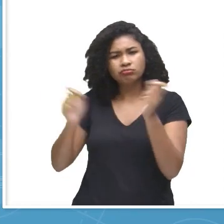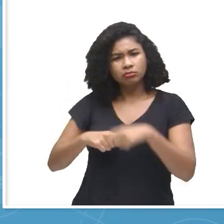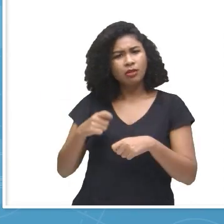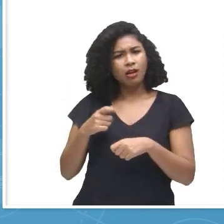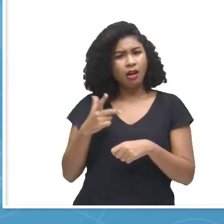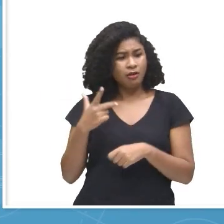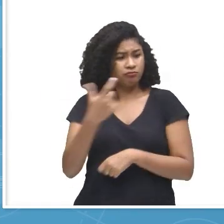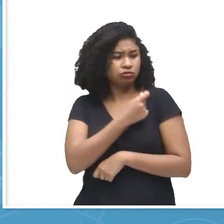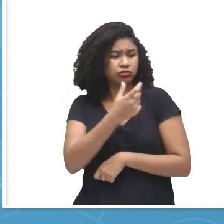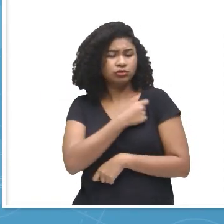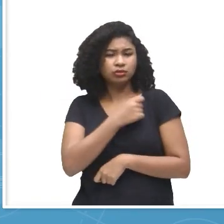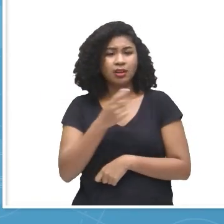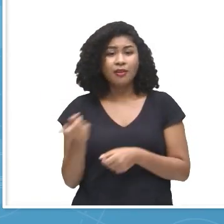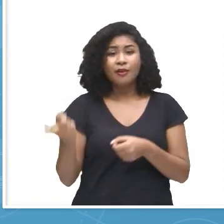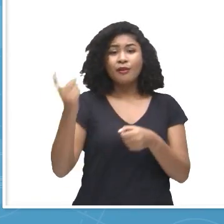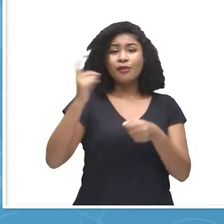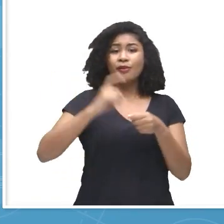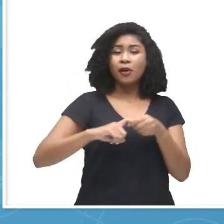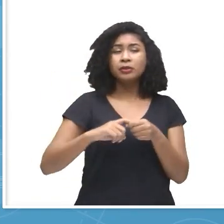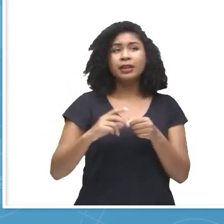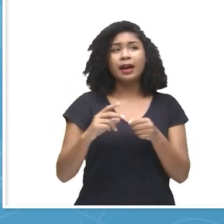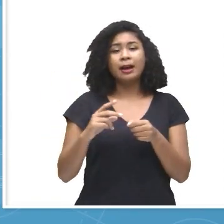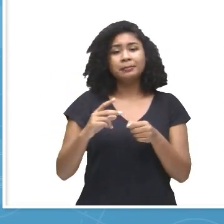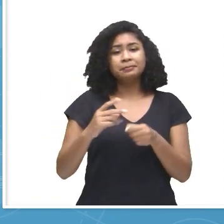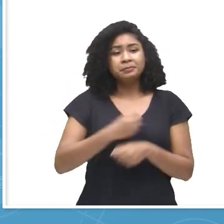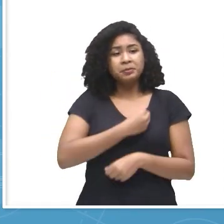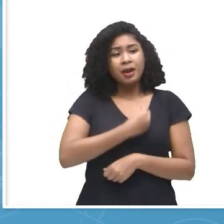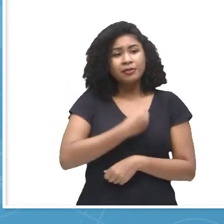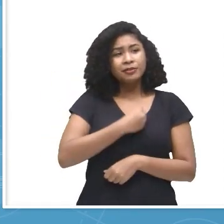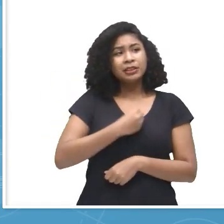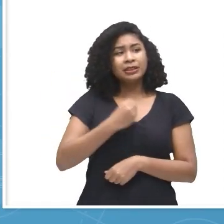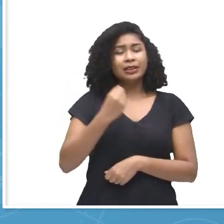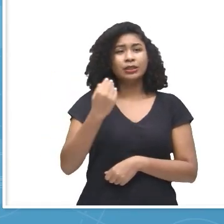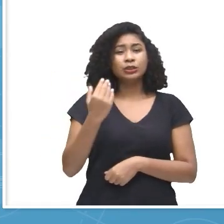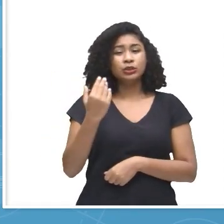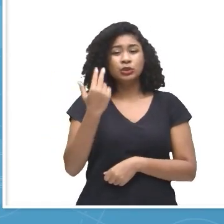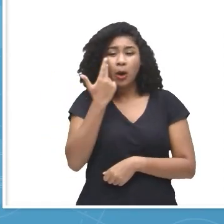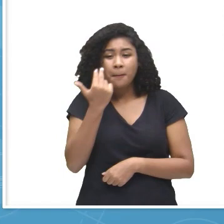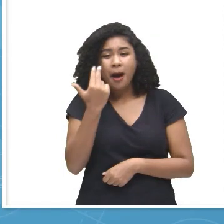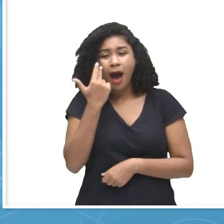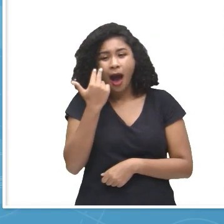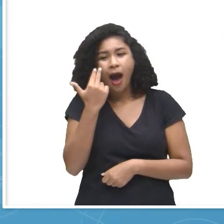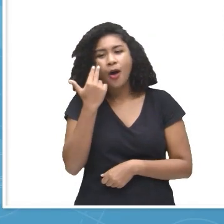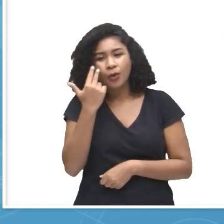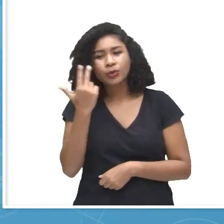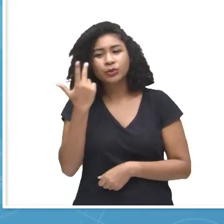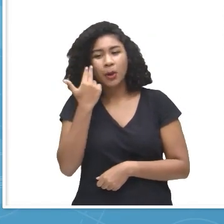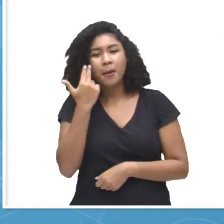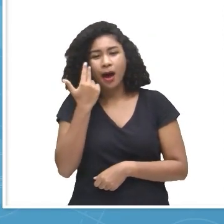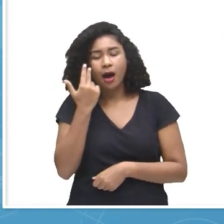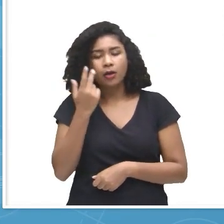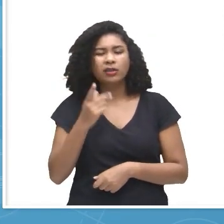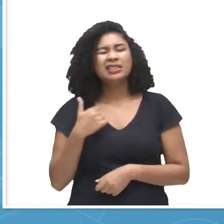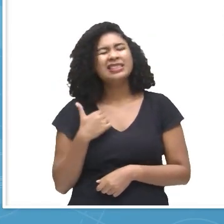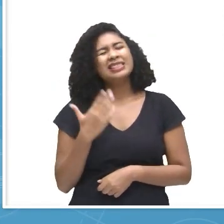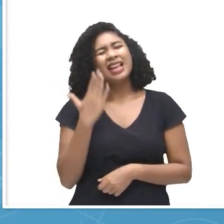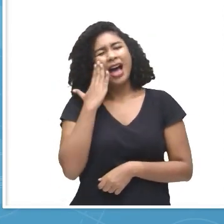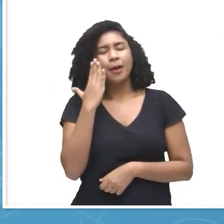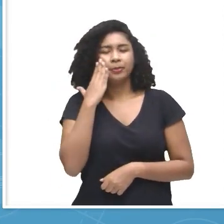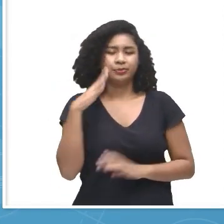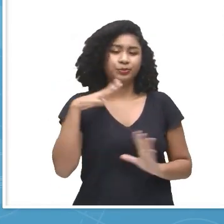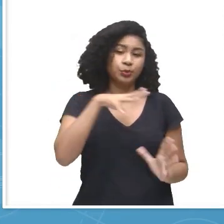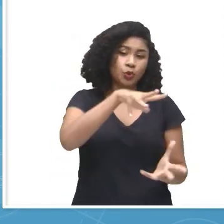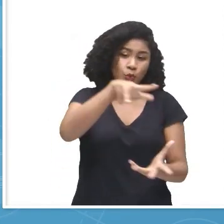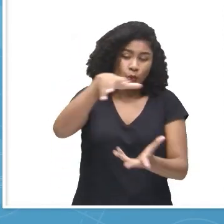uma determinada normalidade, digamos assim, né? A gente sabe que o mundo todo ele foi transformado, né, dentro dessa